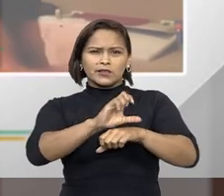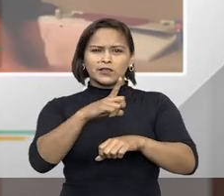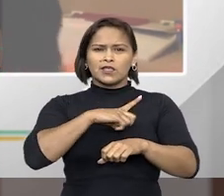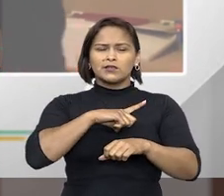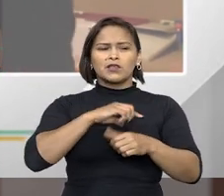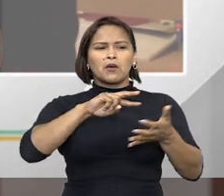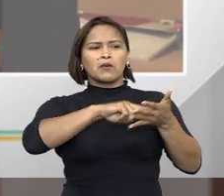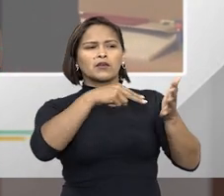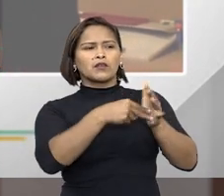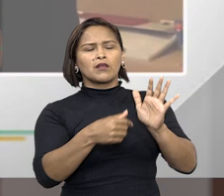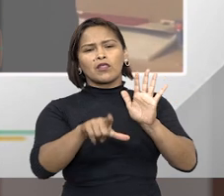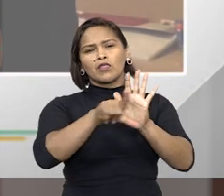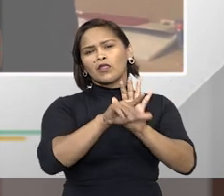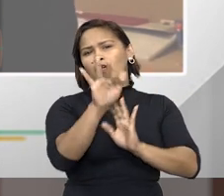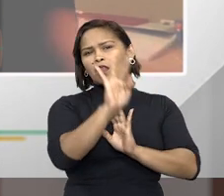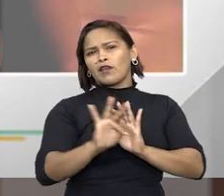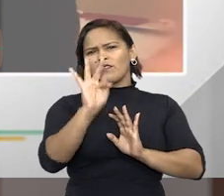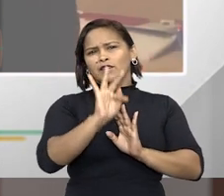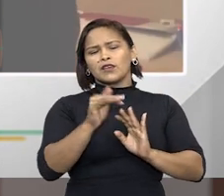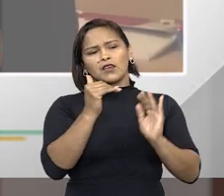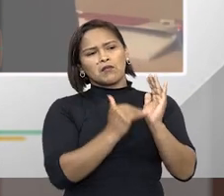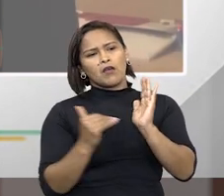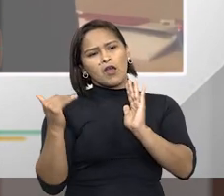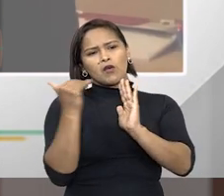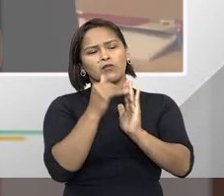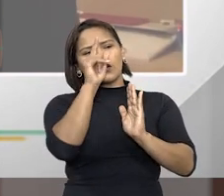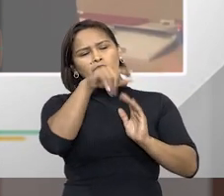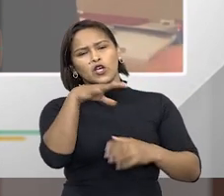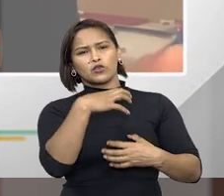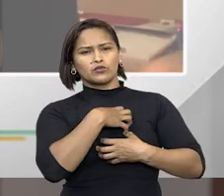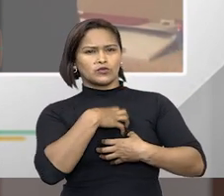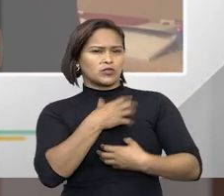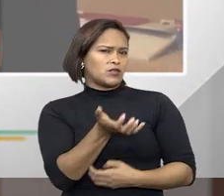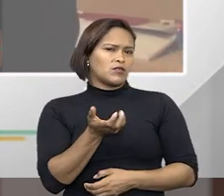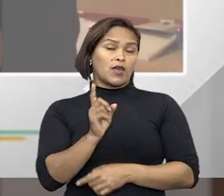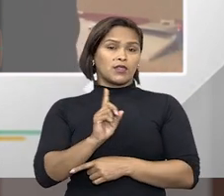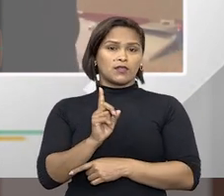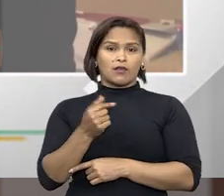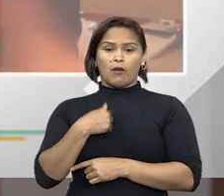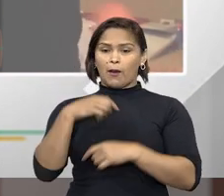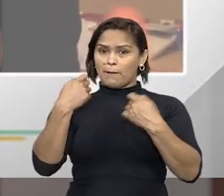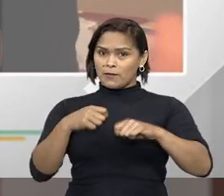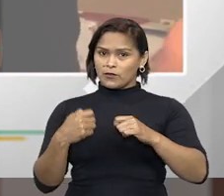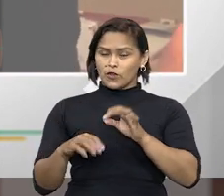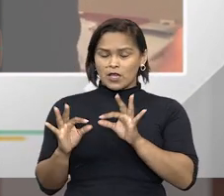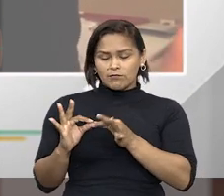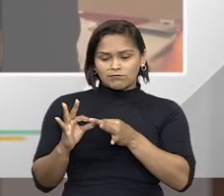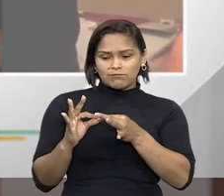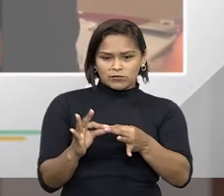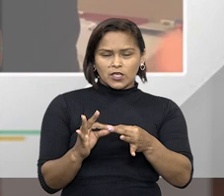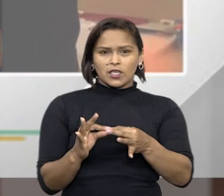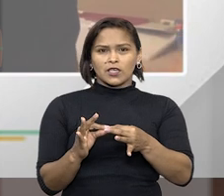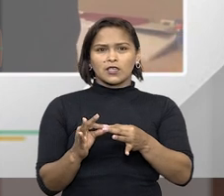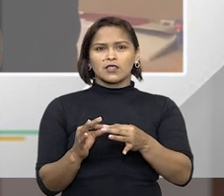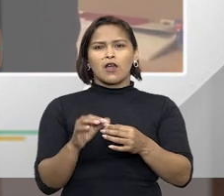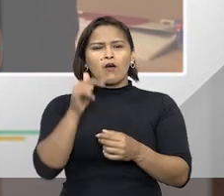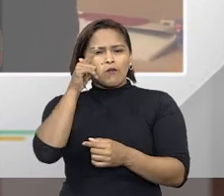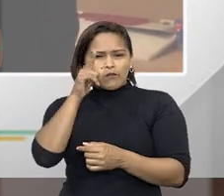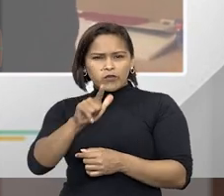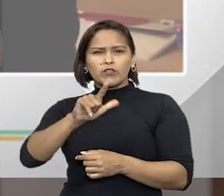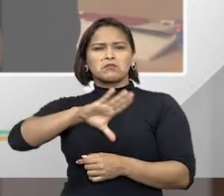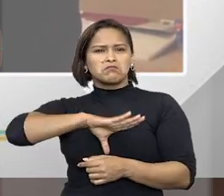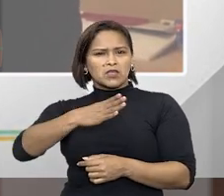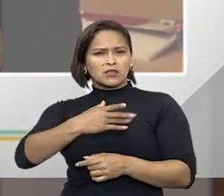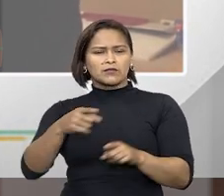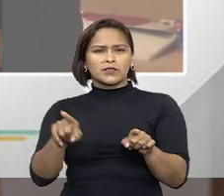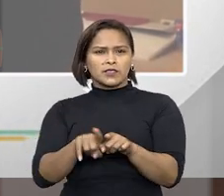lei federal a seu modo. Né? Então, isso foi uma grande conquista. Né? Só